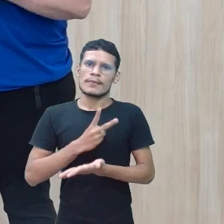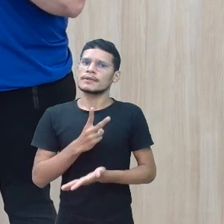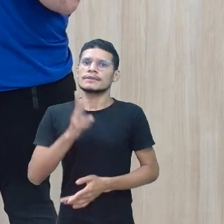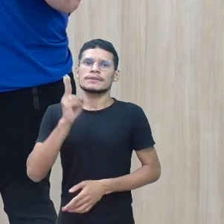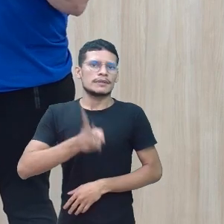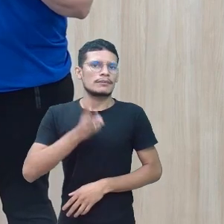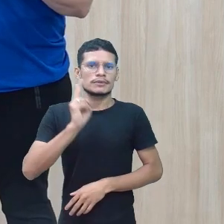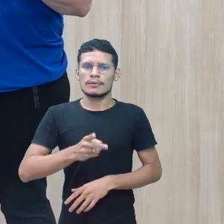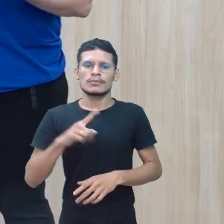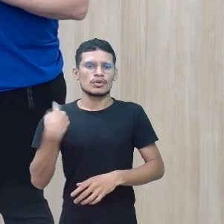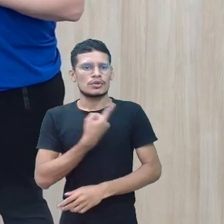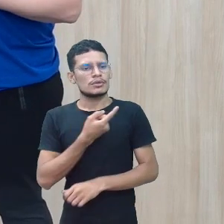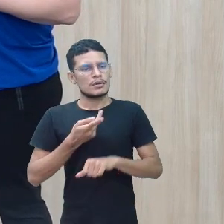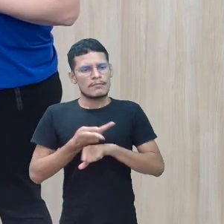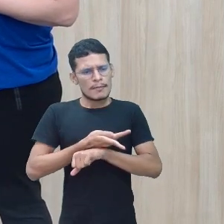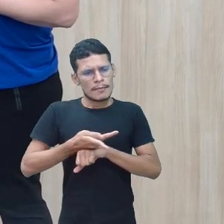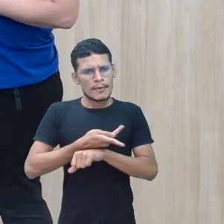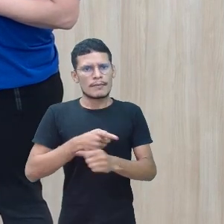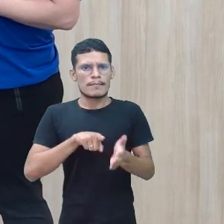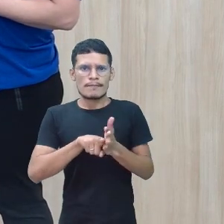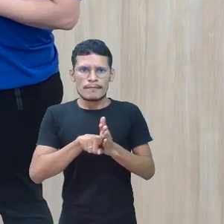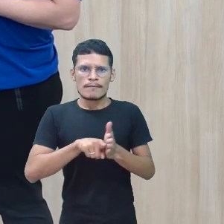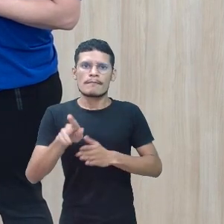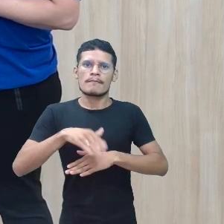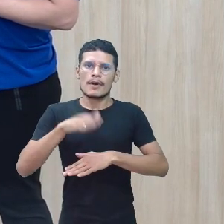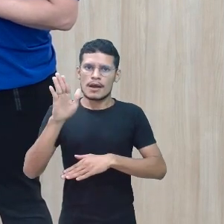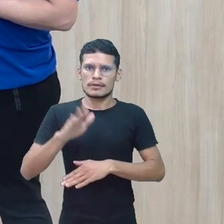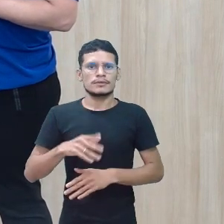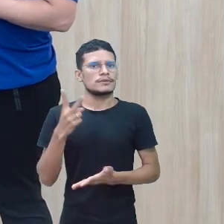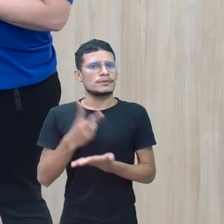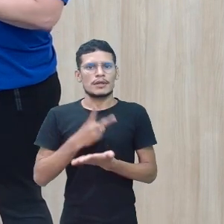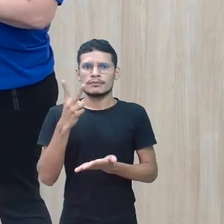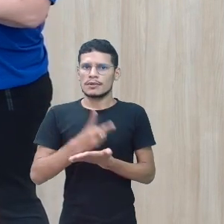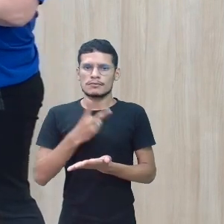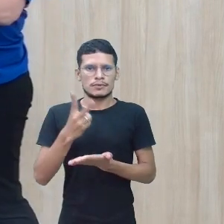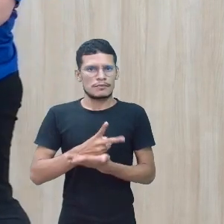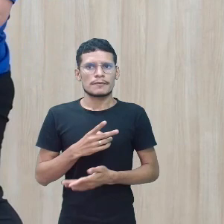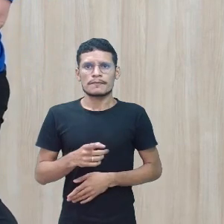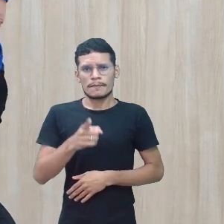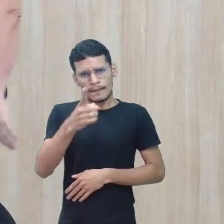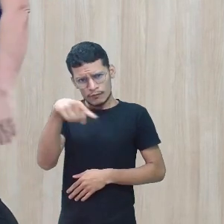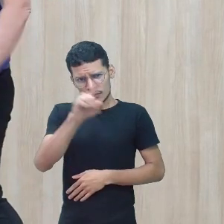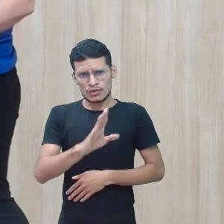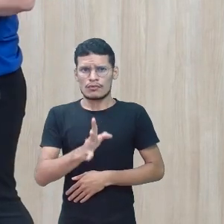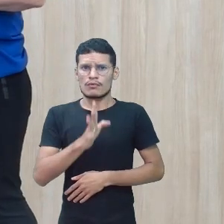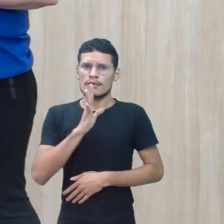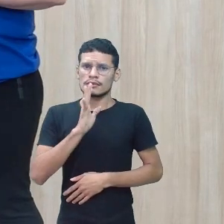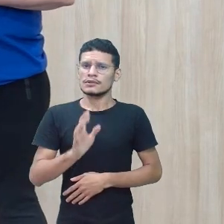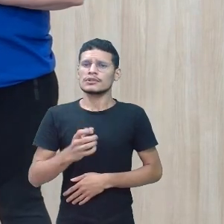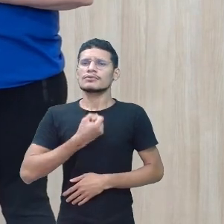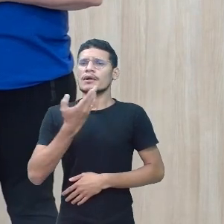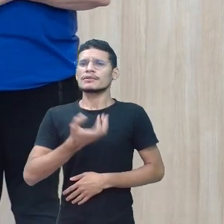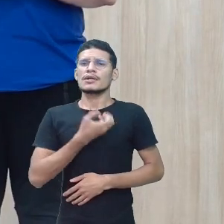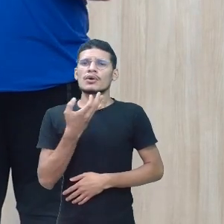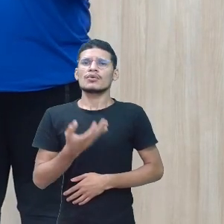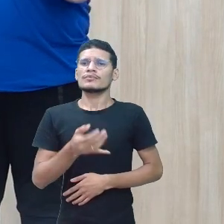sendo explorado por cada um de nós sempre. Vamos lá. Vocês já ouviram falar sobre essa